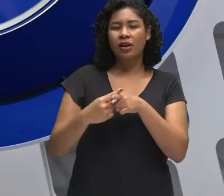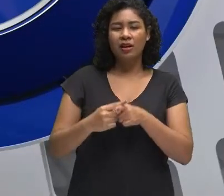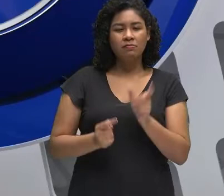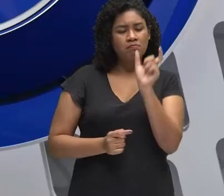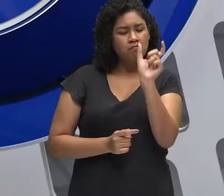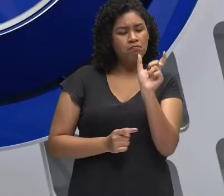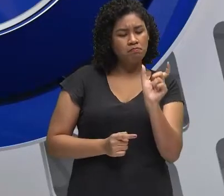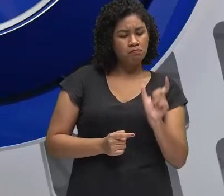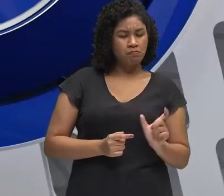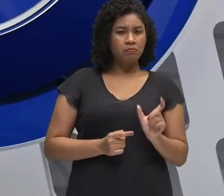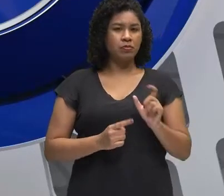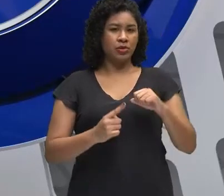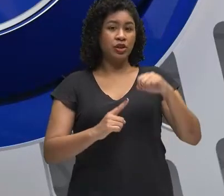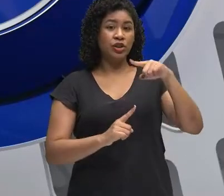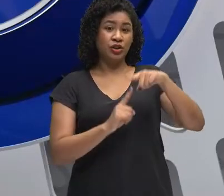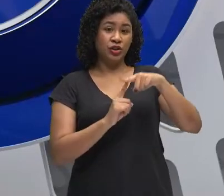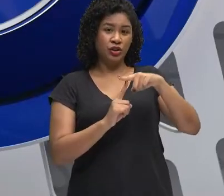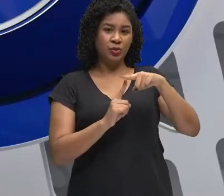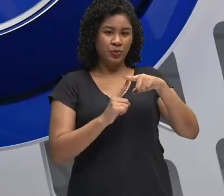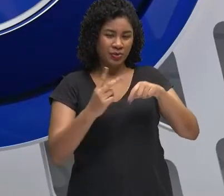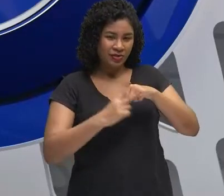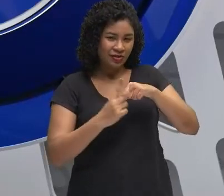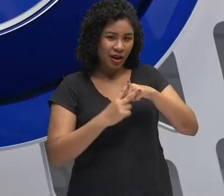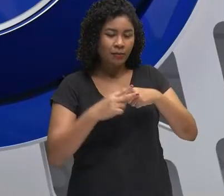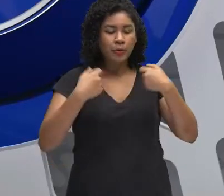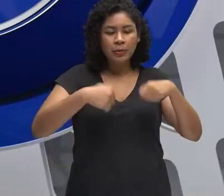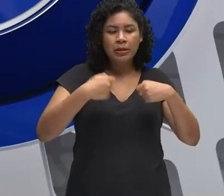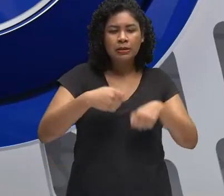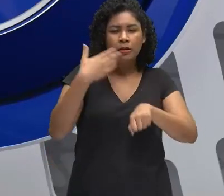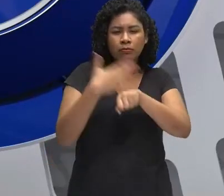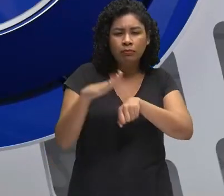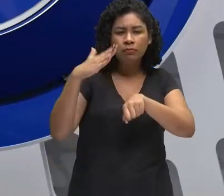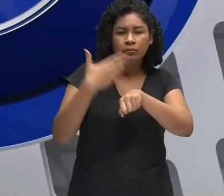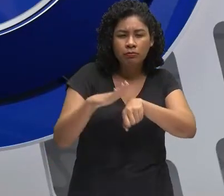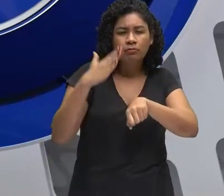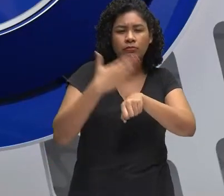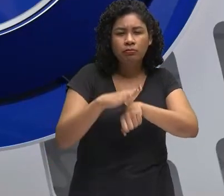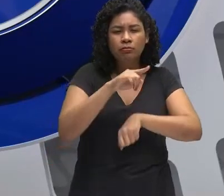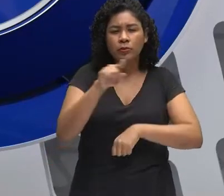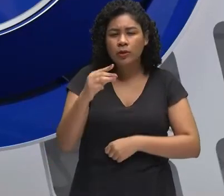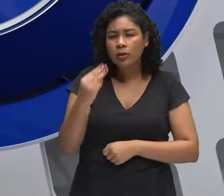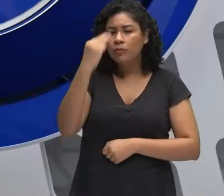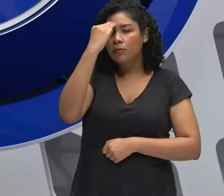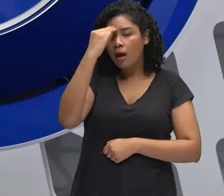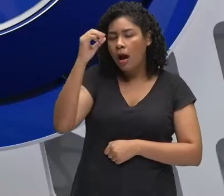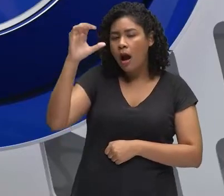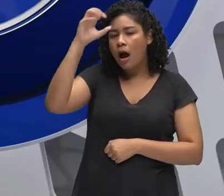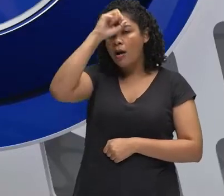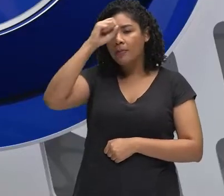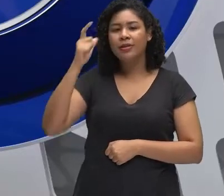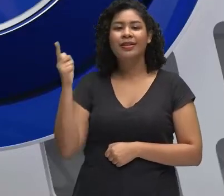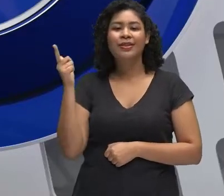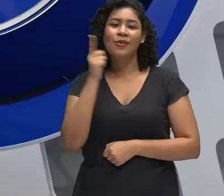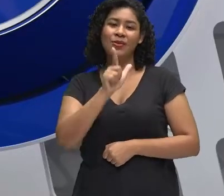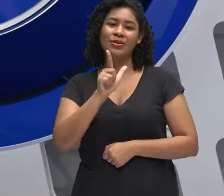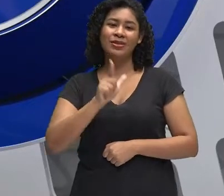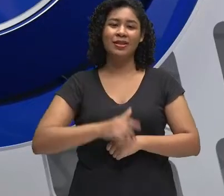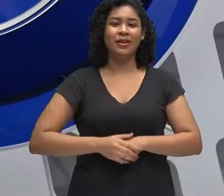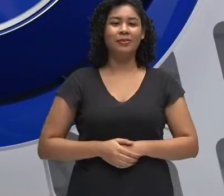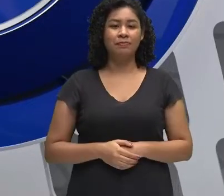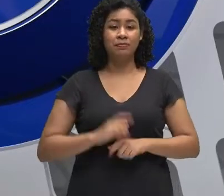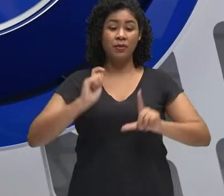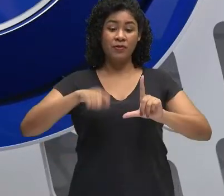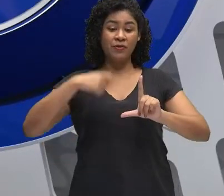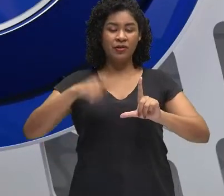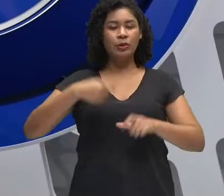aí, eles precisam ser exercitados para que vocês possam aprender um pouquinho mais sobre eles. Vamos ver então mais um trecho do nosso